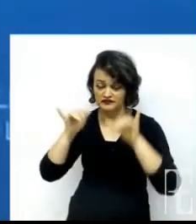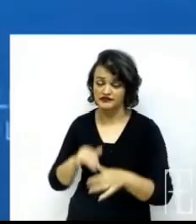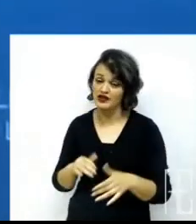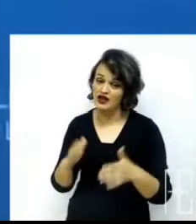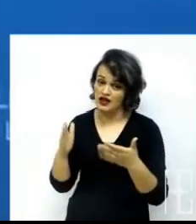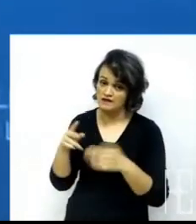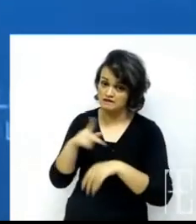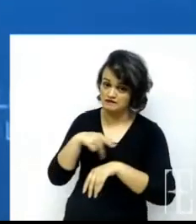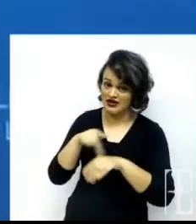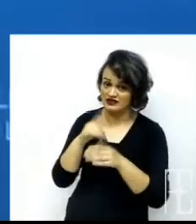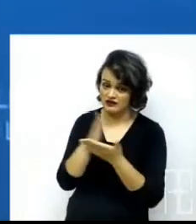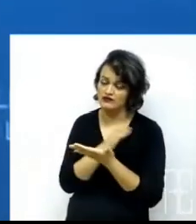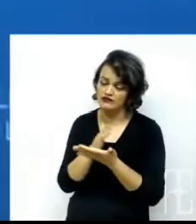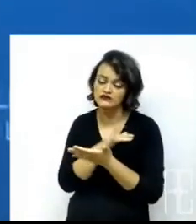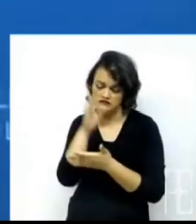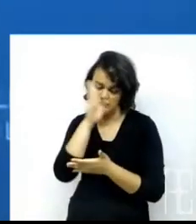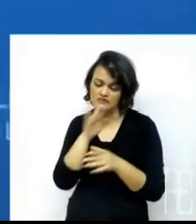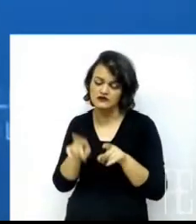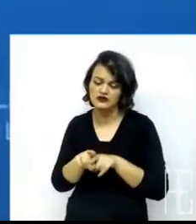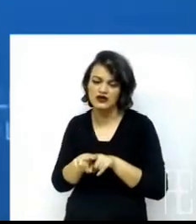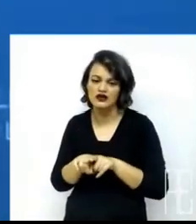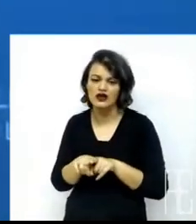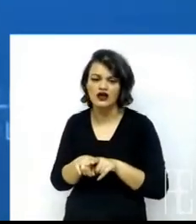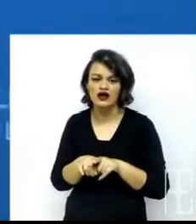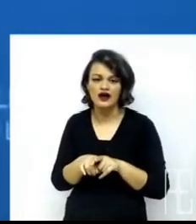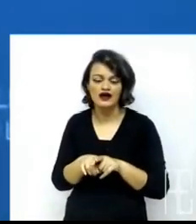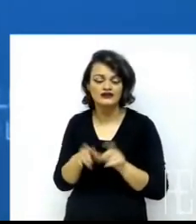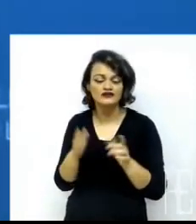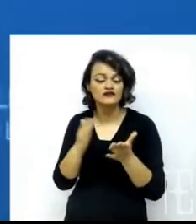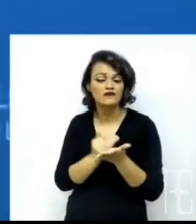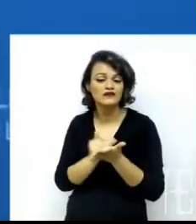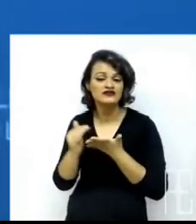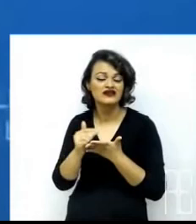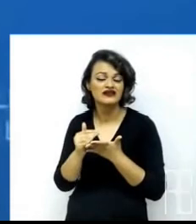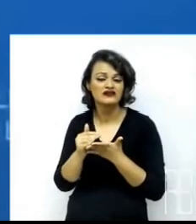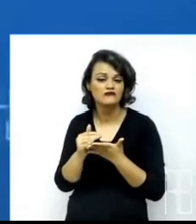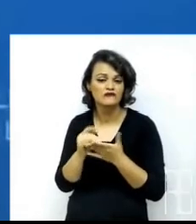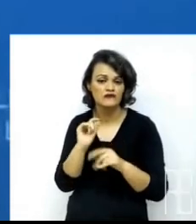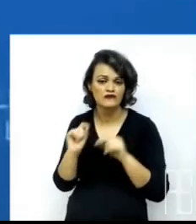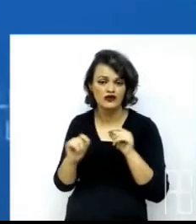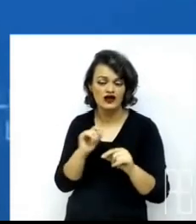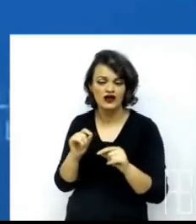países, incluindo o Brasil, passaram por um aumento de